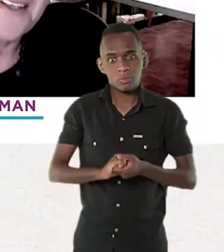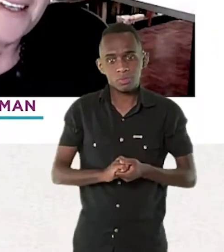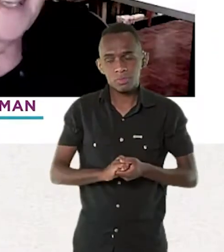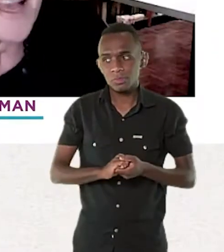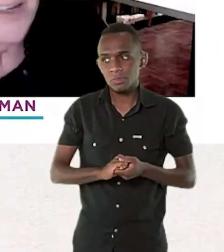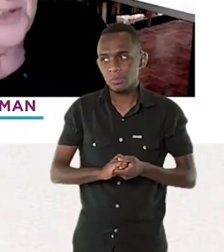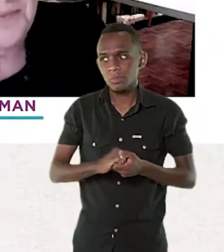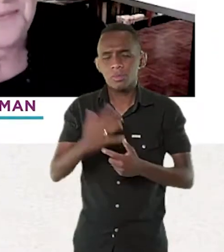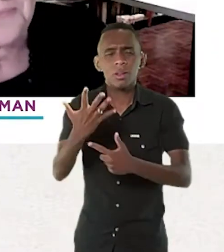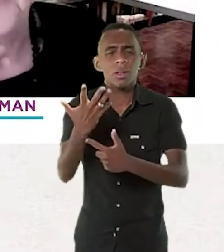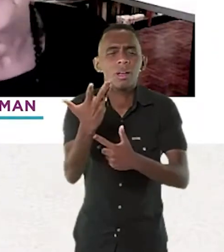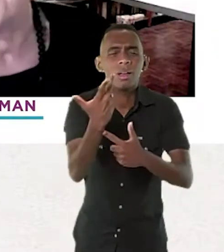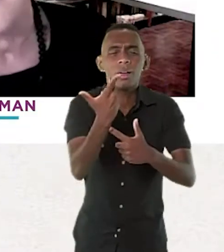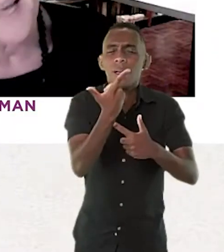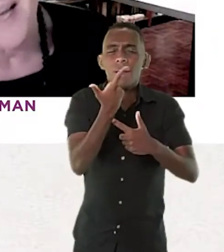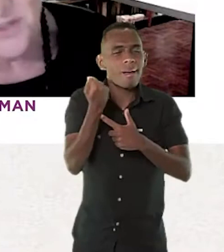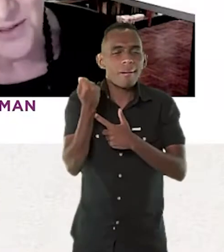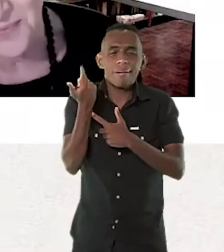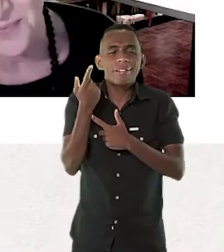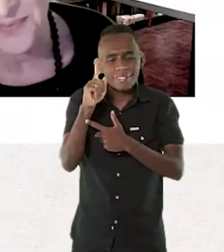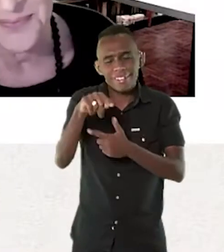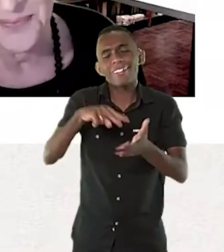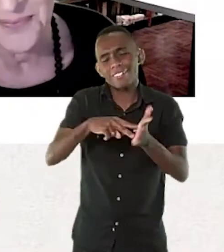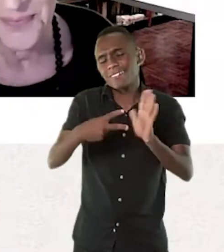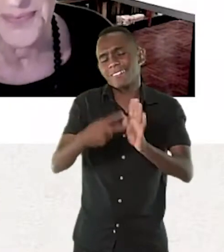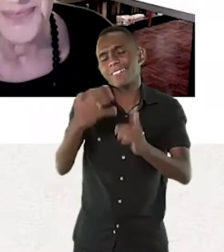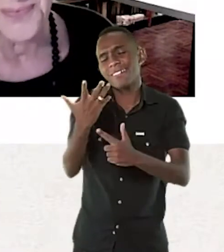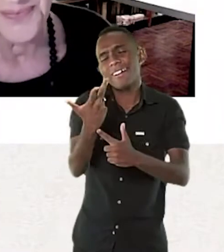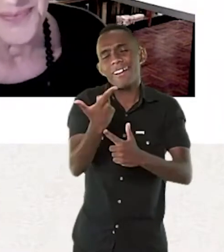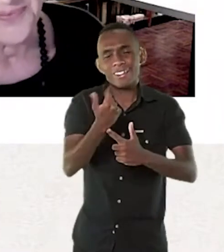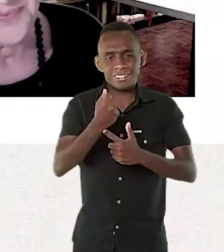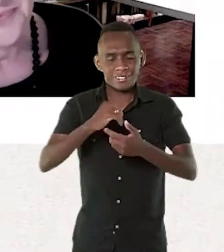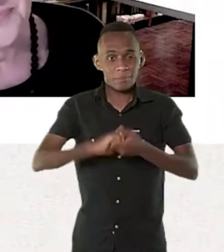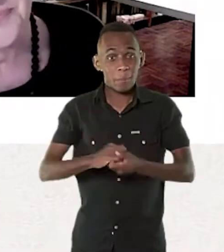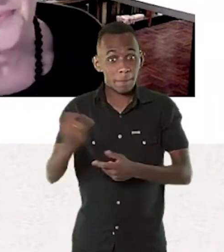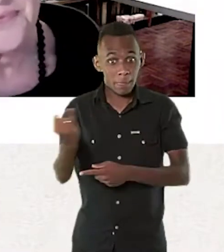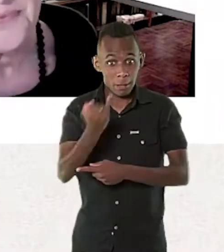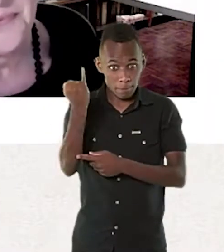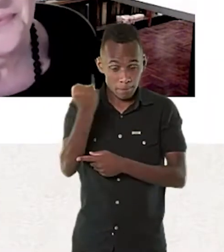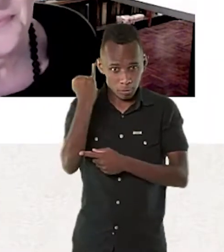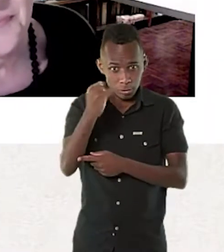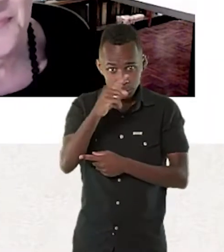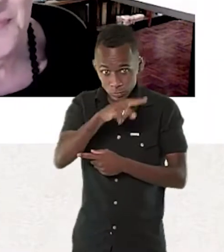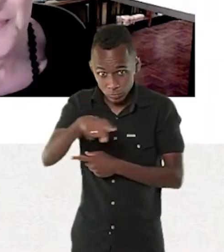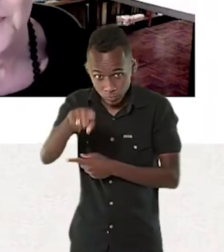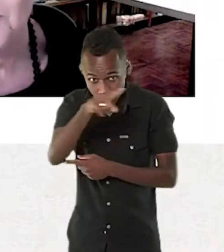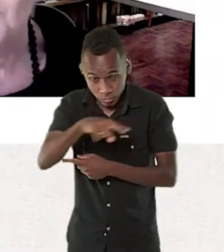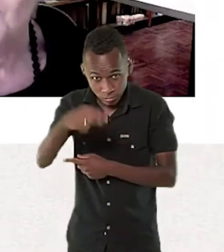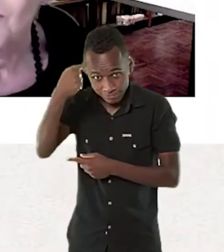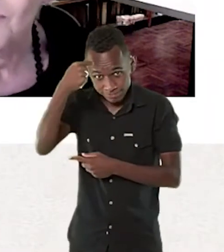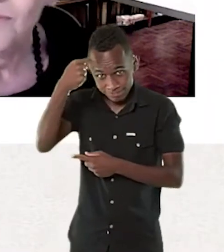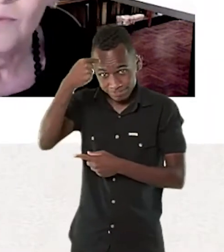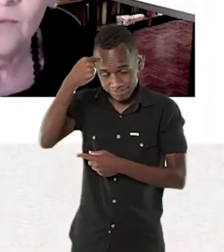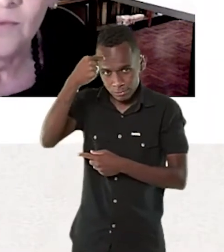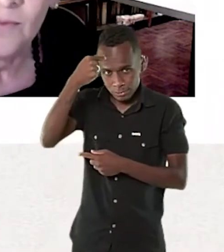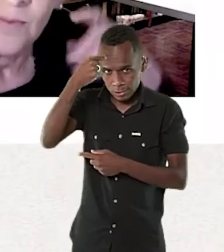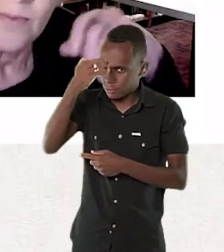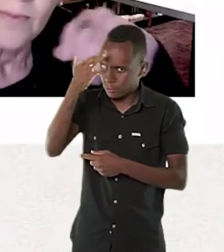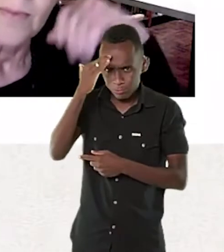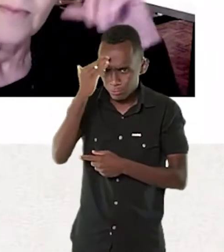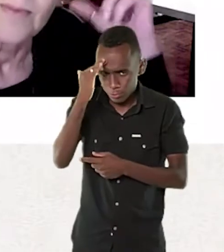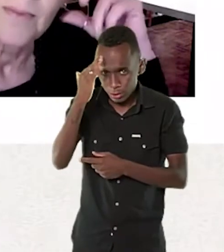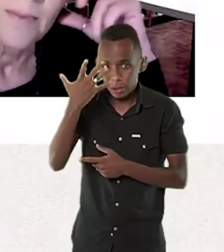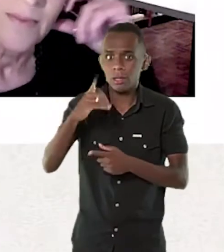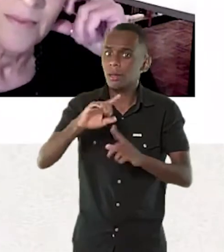E arte. E arte. Claro, e arte. O importante é o seguinte, se vocês não estão pensando que não vão entender, estão enganados.